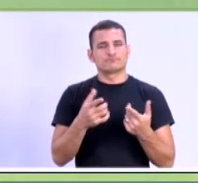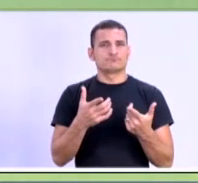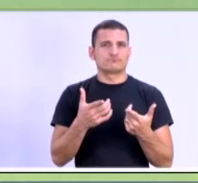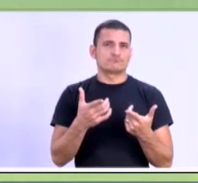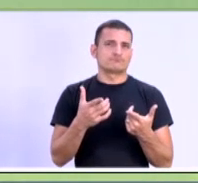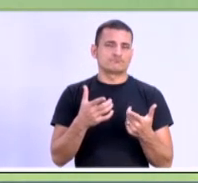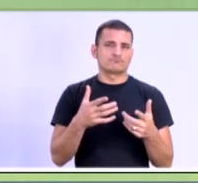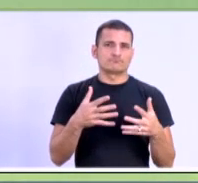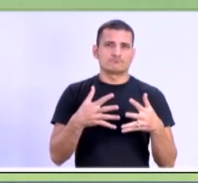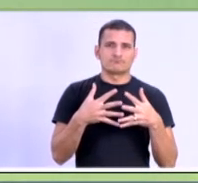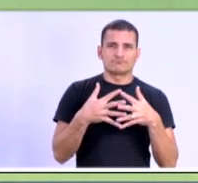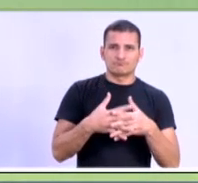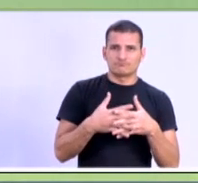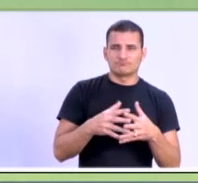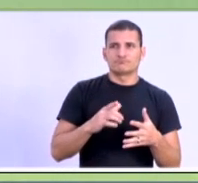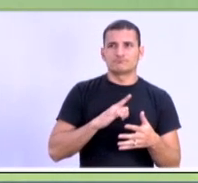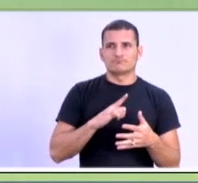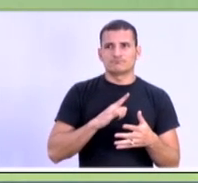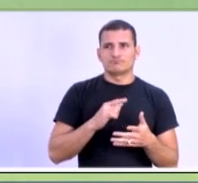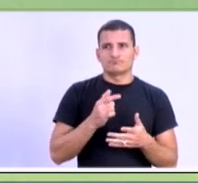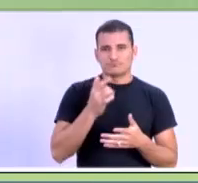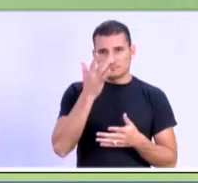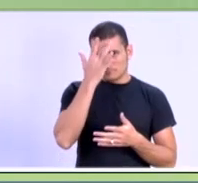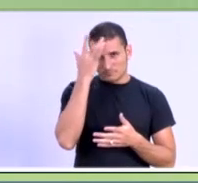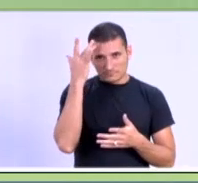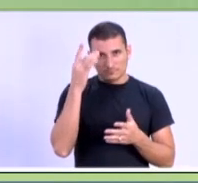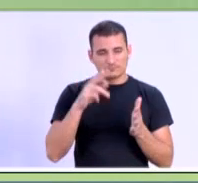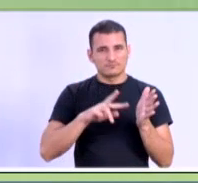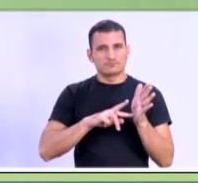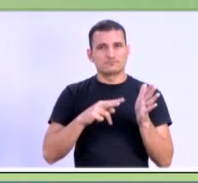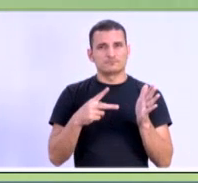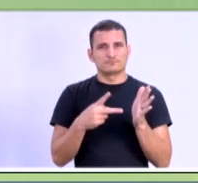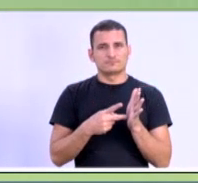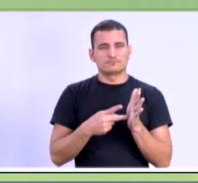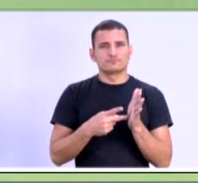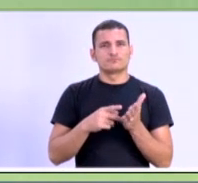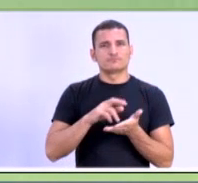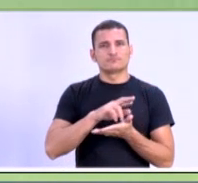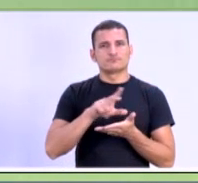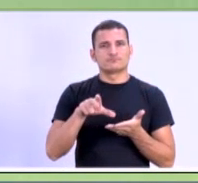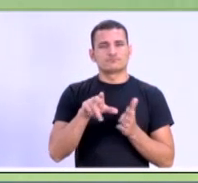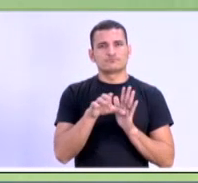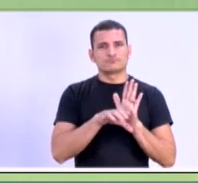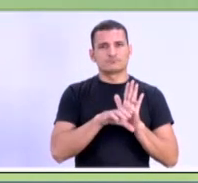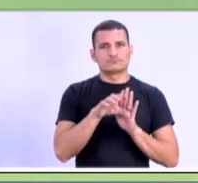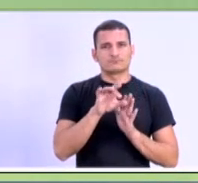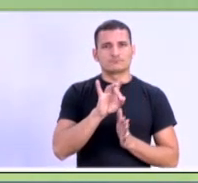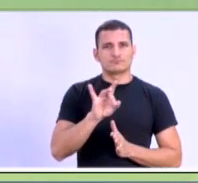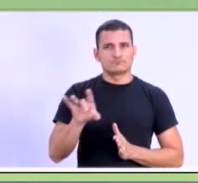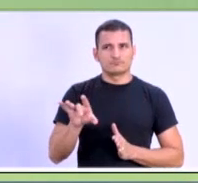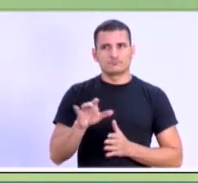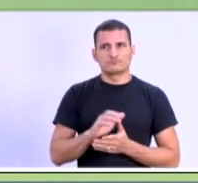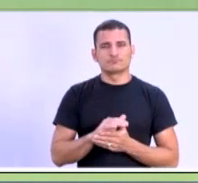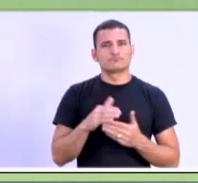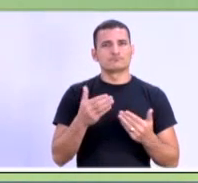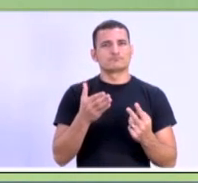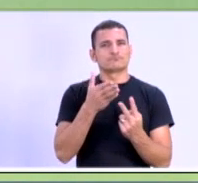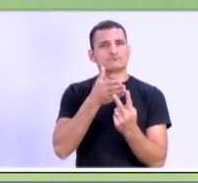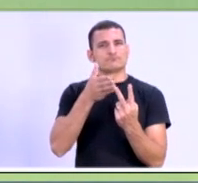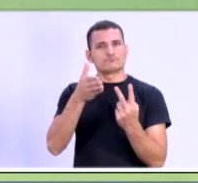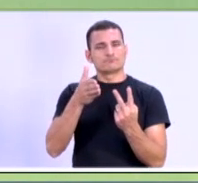na hora de descrever o significado e as diferenças conceituais de cada uma. Quais são esses 2 conceitos,